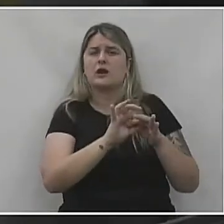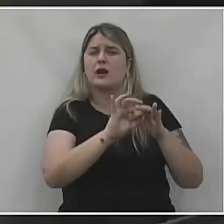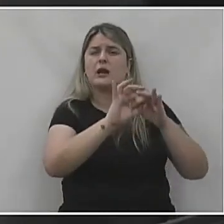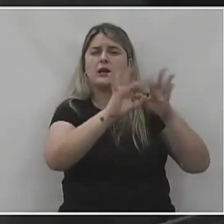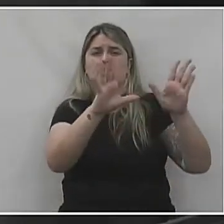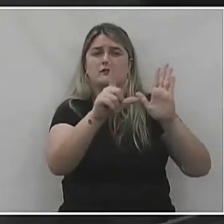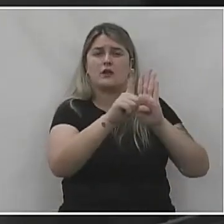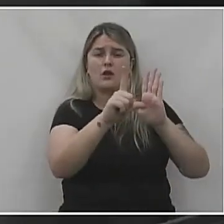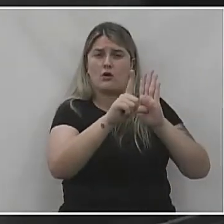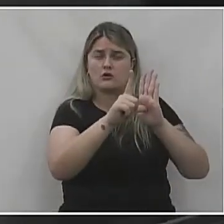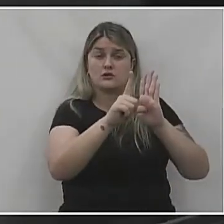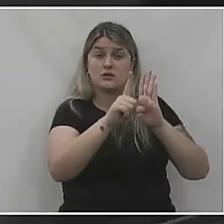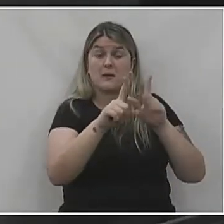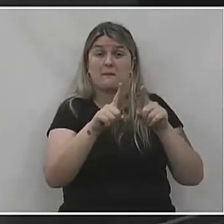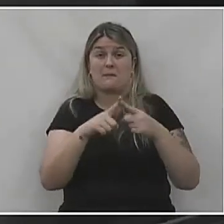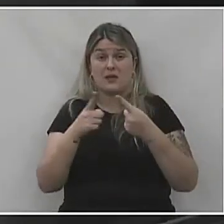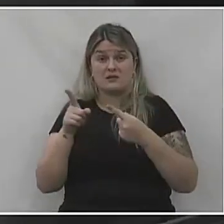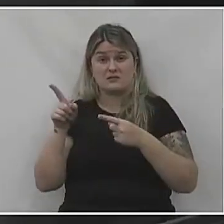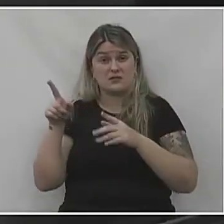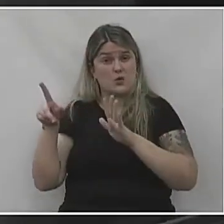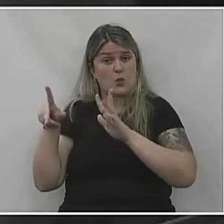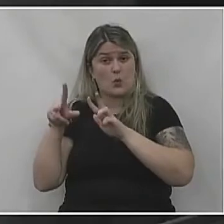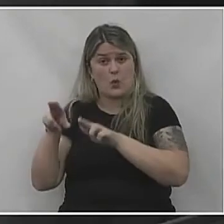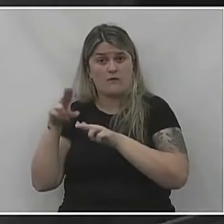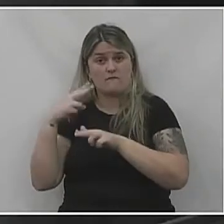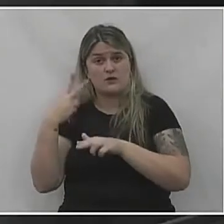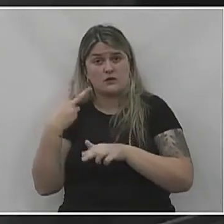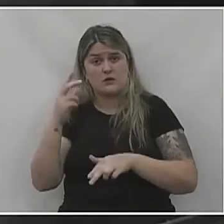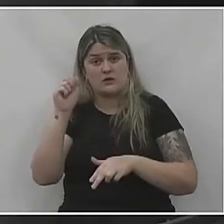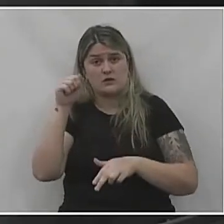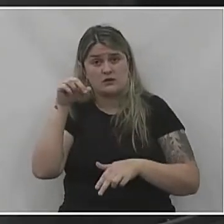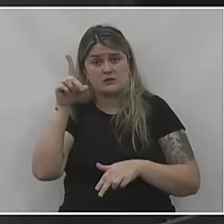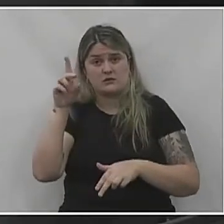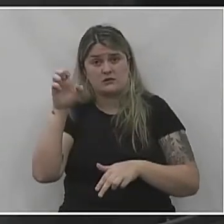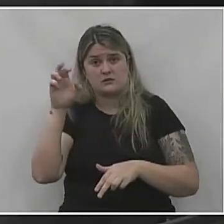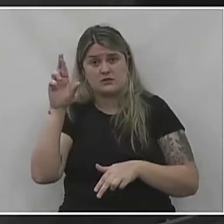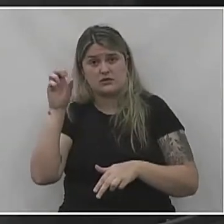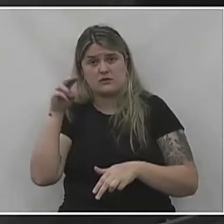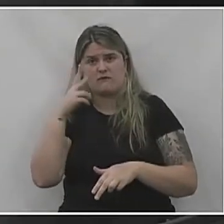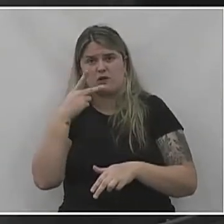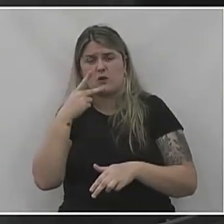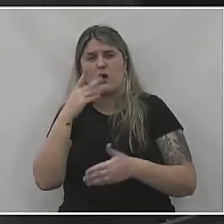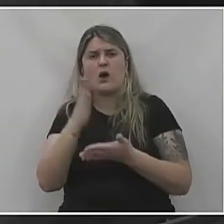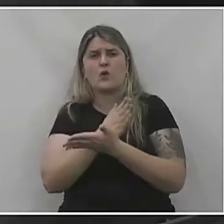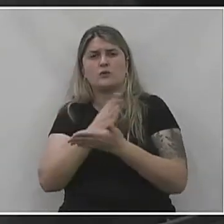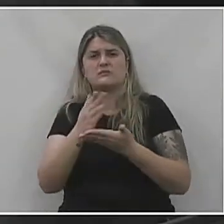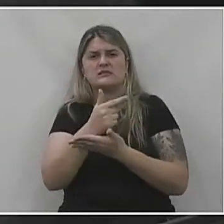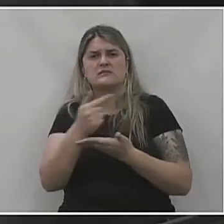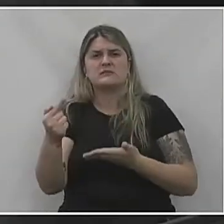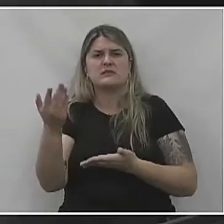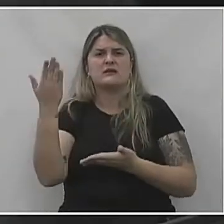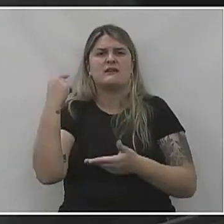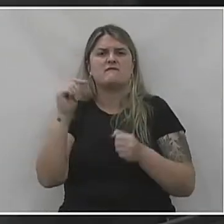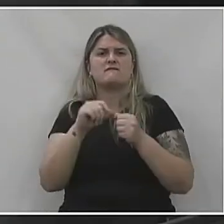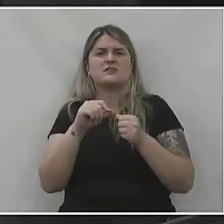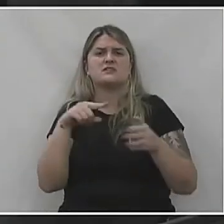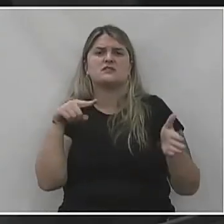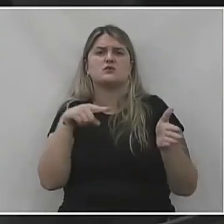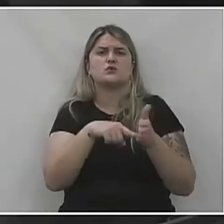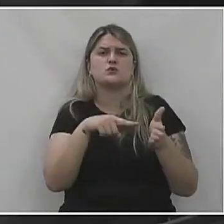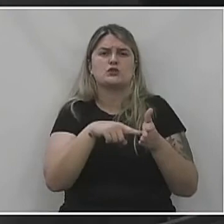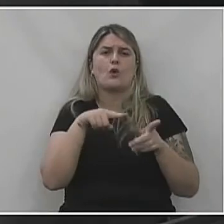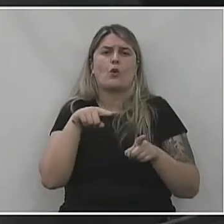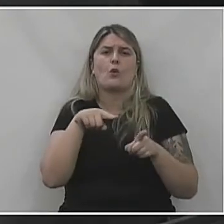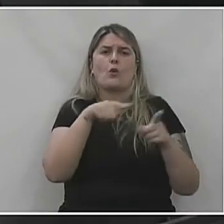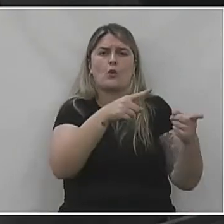comércios e como o próprio Nobre Vereador Anderson falou na Tribuna há algumas semanas atrás estava fazendo uma denúncia contra